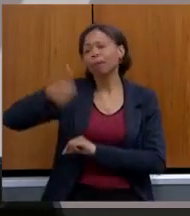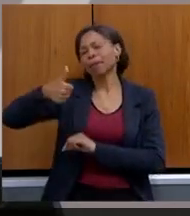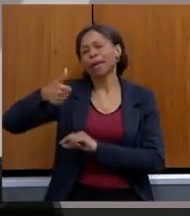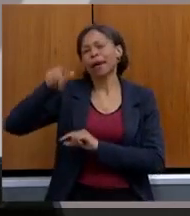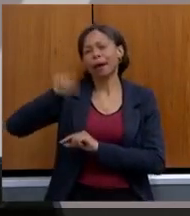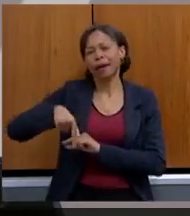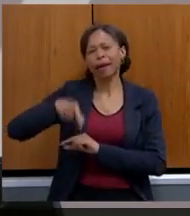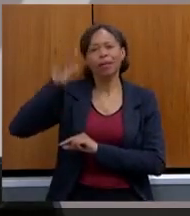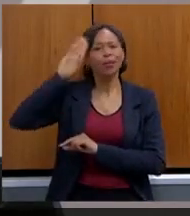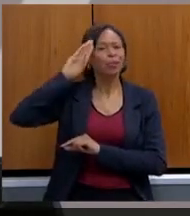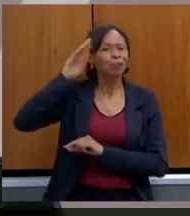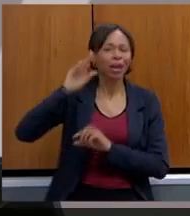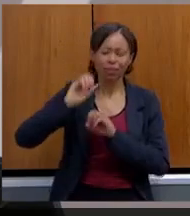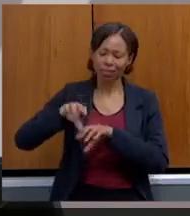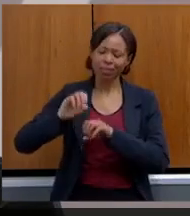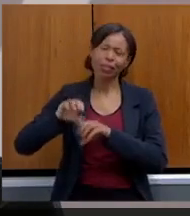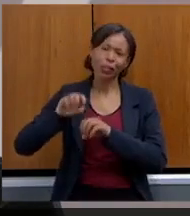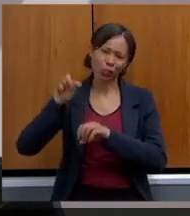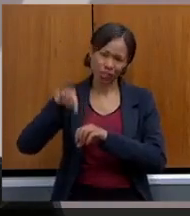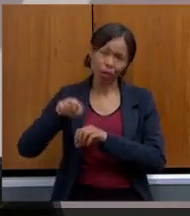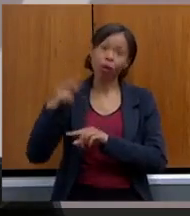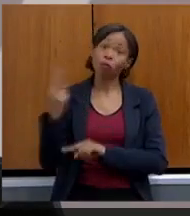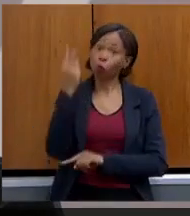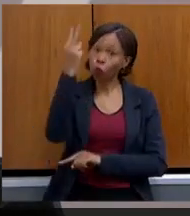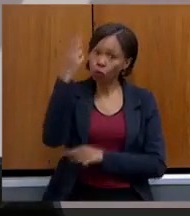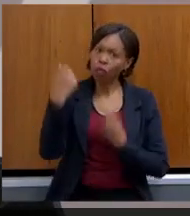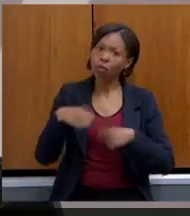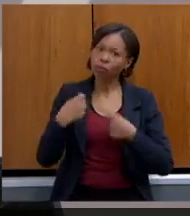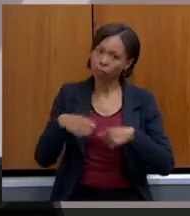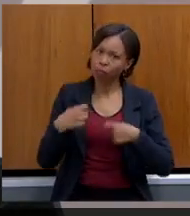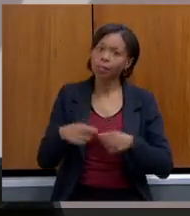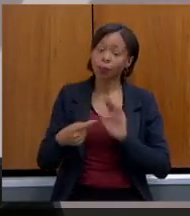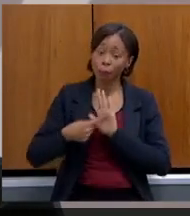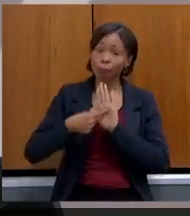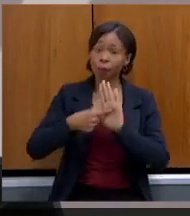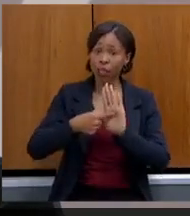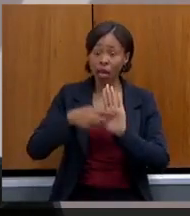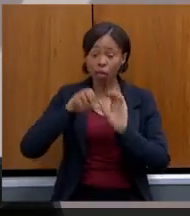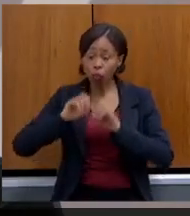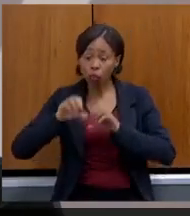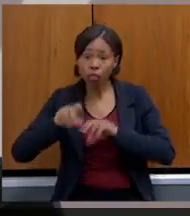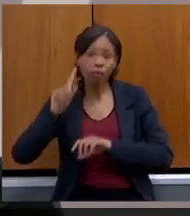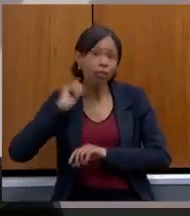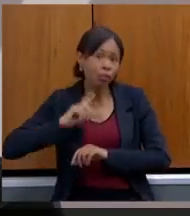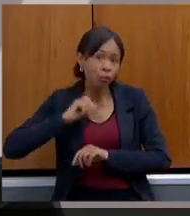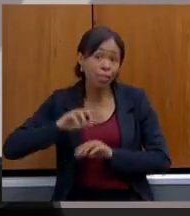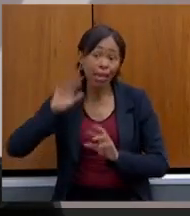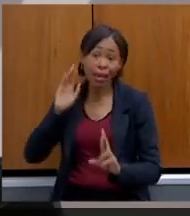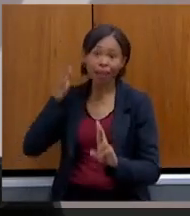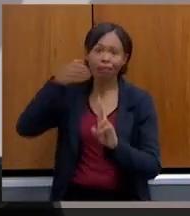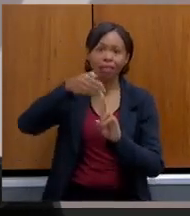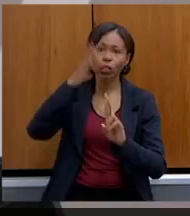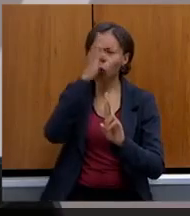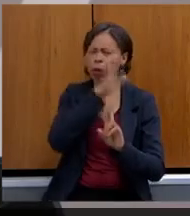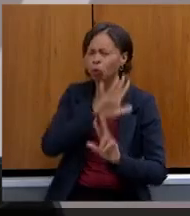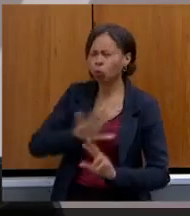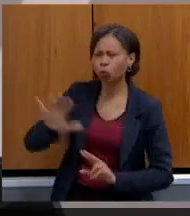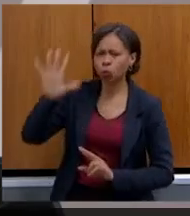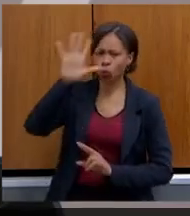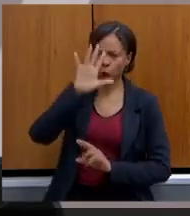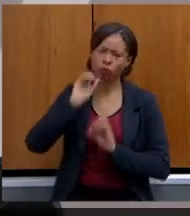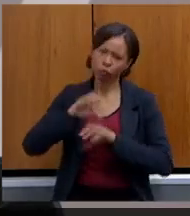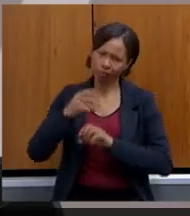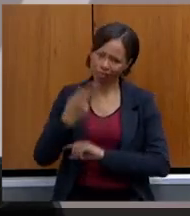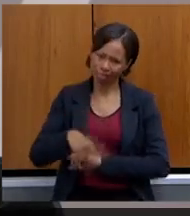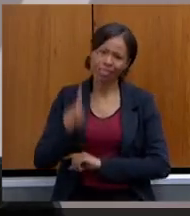valorizar mais ainda a educação de citado poder valorizar mais ainda e mostrar que a educação do nosso Estado aqui de Minas Gerais é referência no Brasil inteiro e